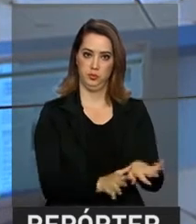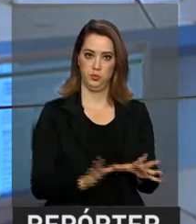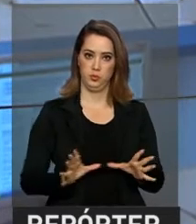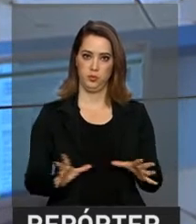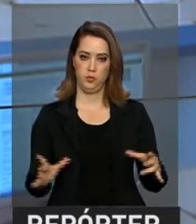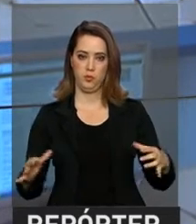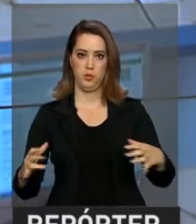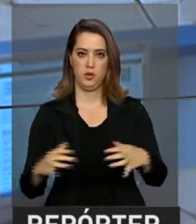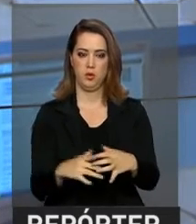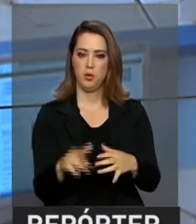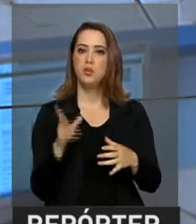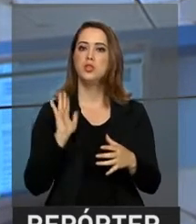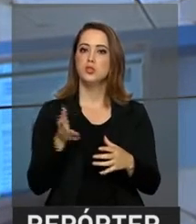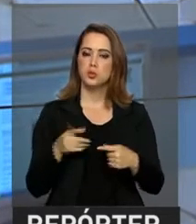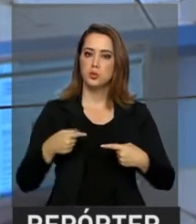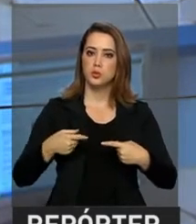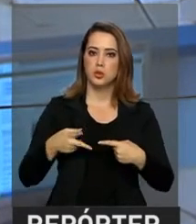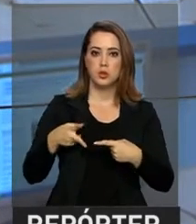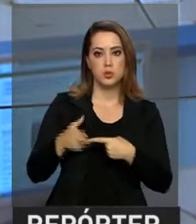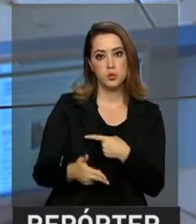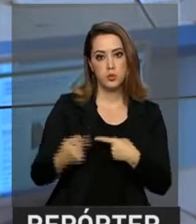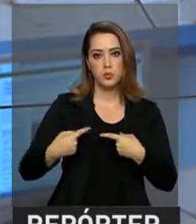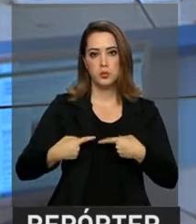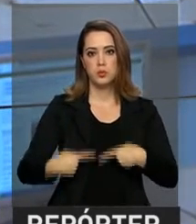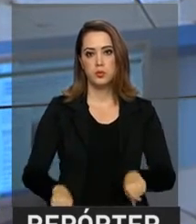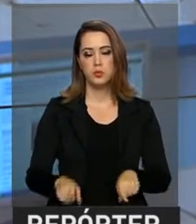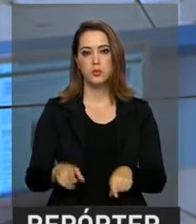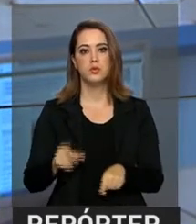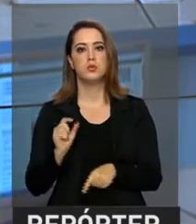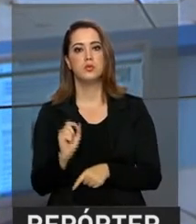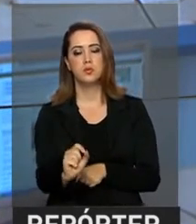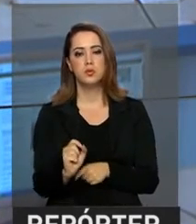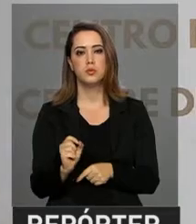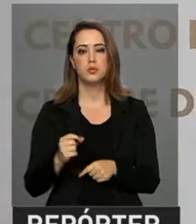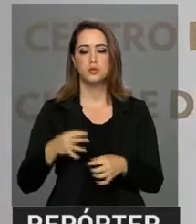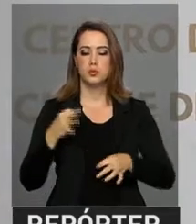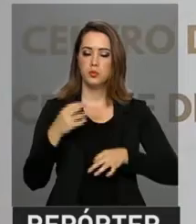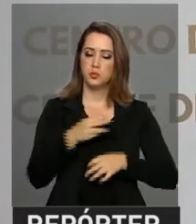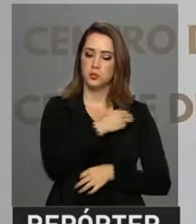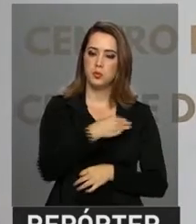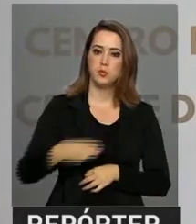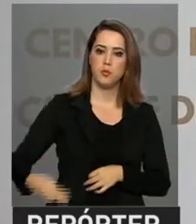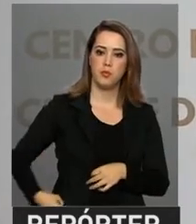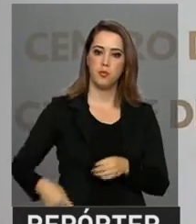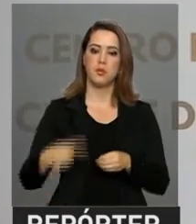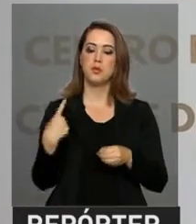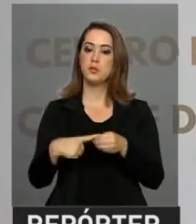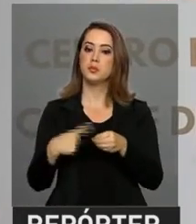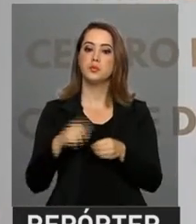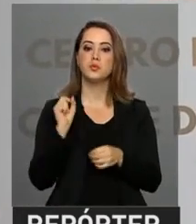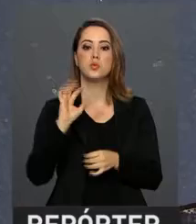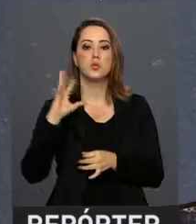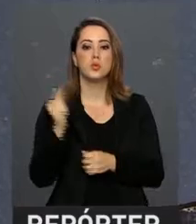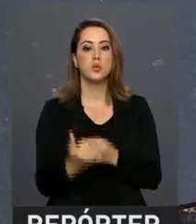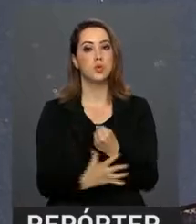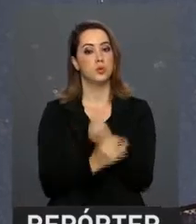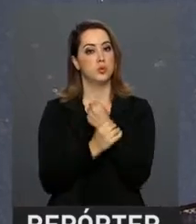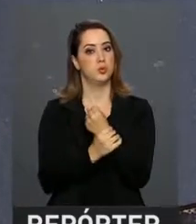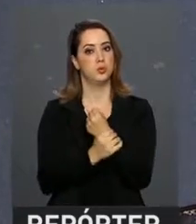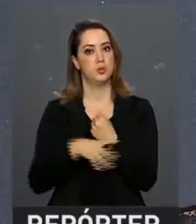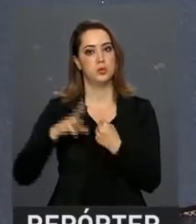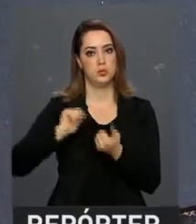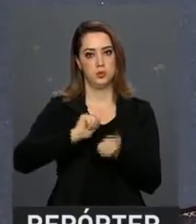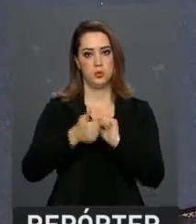Janeiro vai ser inaugurado daqui a pouco pelo ministro da Justiça e Cidadania. Toda a segurança durante as Olimpíadas e as